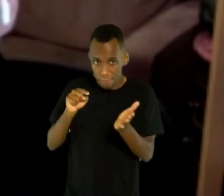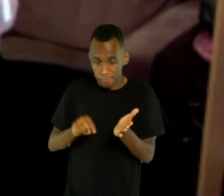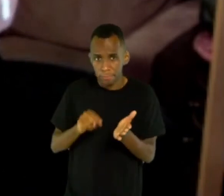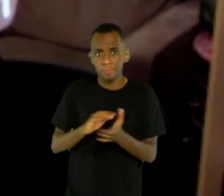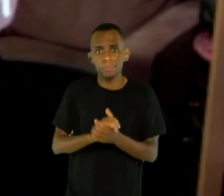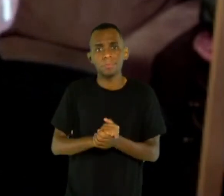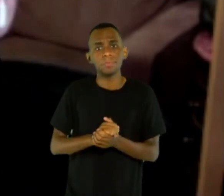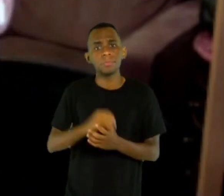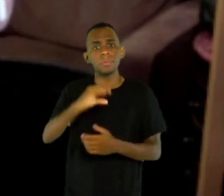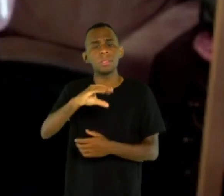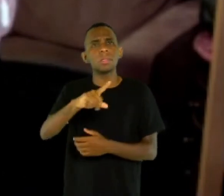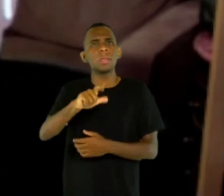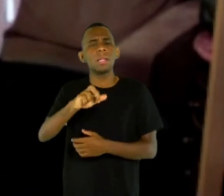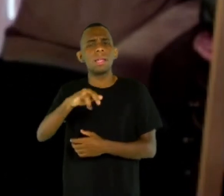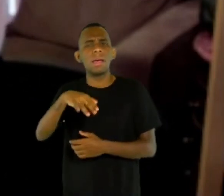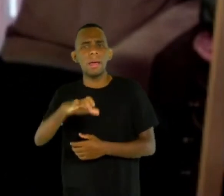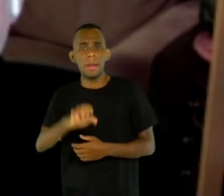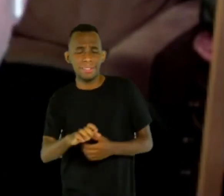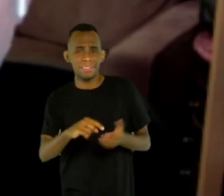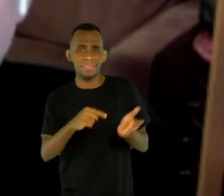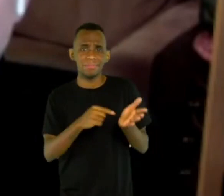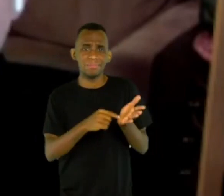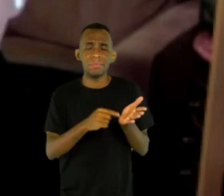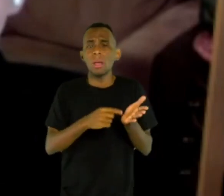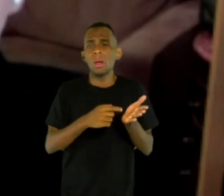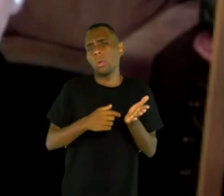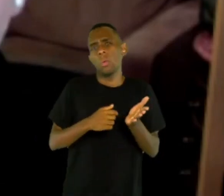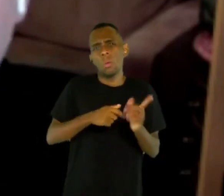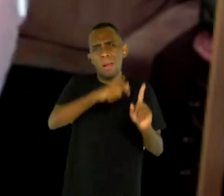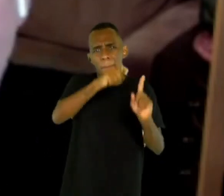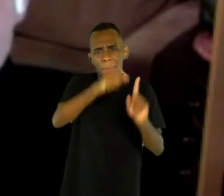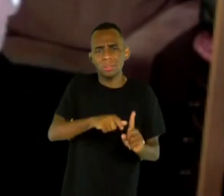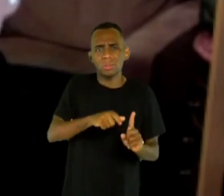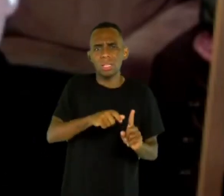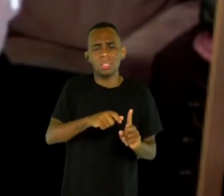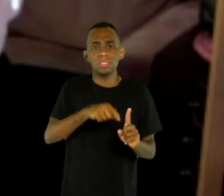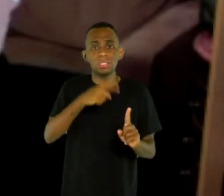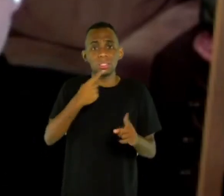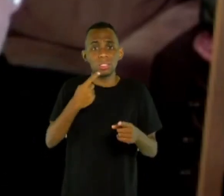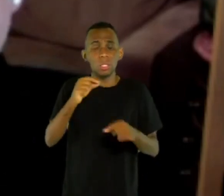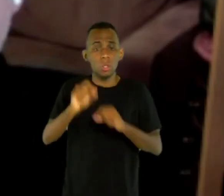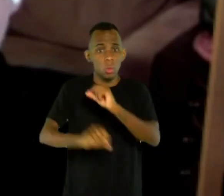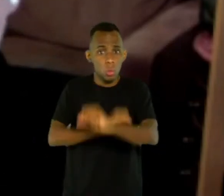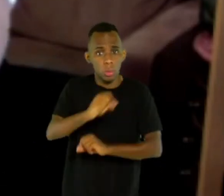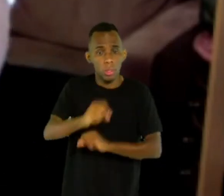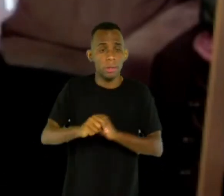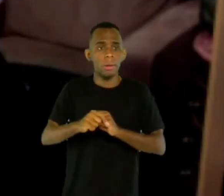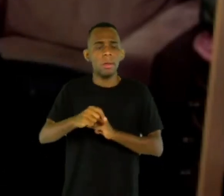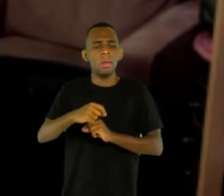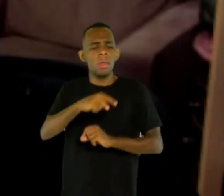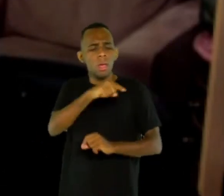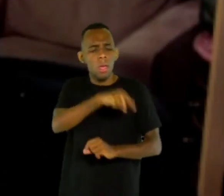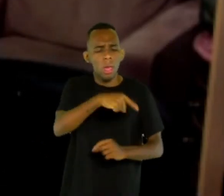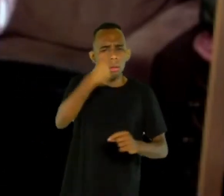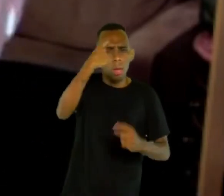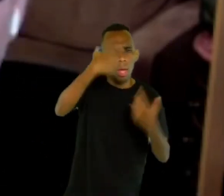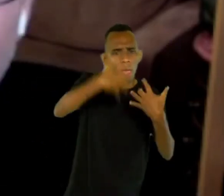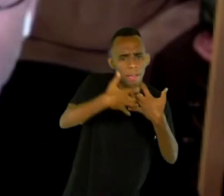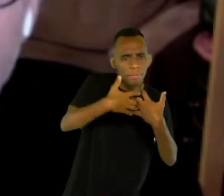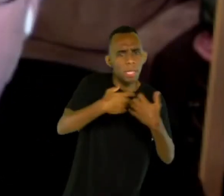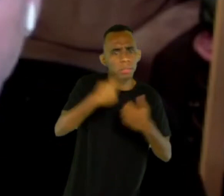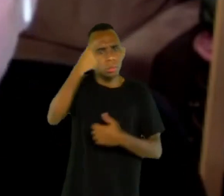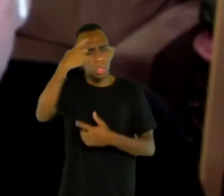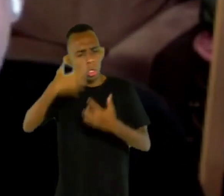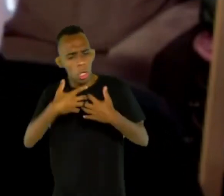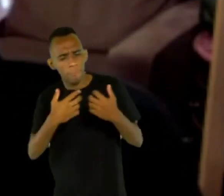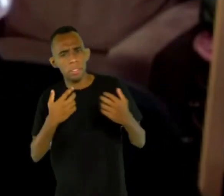Clarice é uma personagem de quem eu gosto, né? Quer dizer, ela pensa coisas que eu penso também. E, por outro lado, os gostos dela.